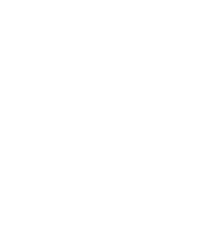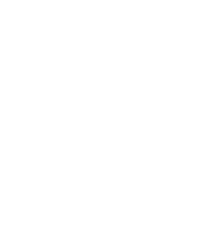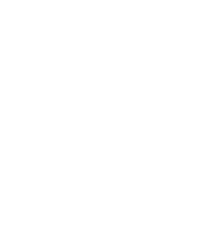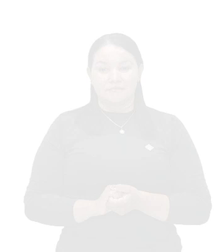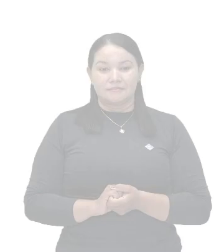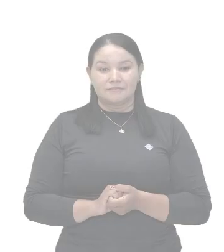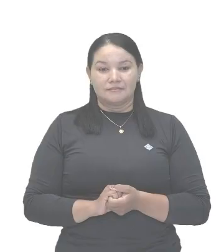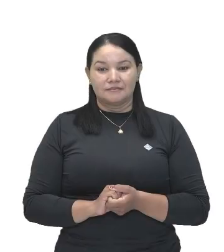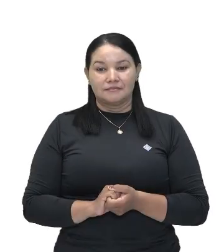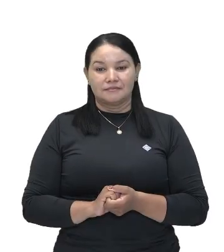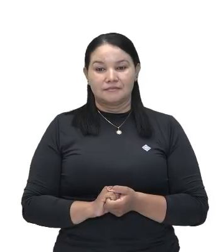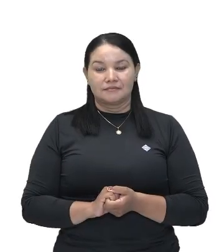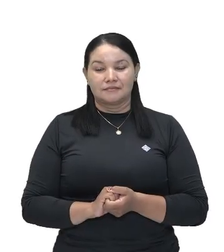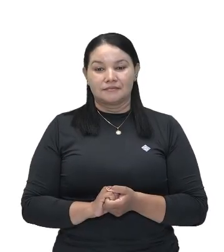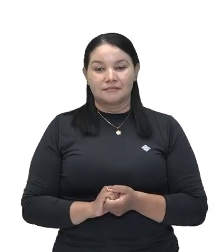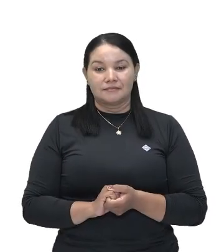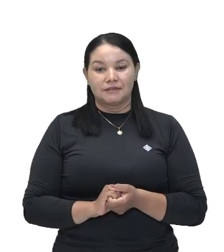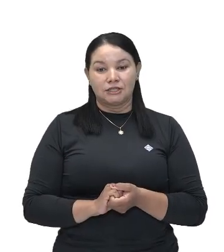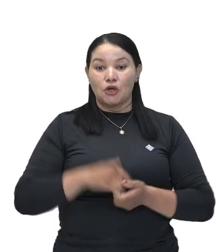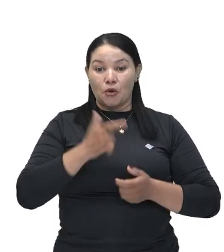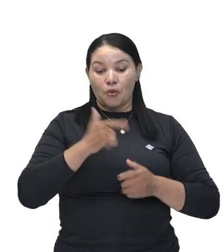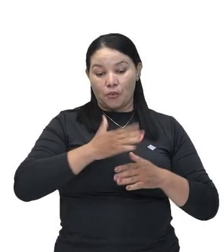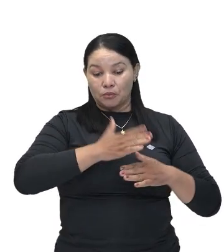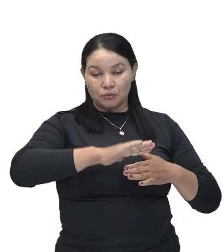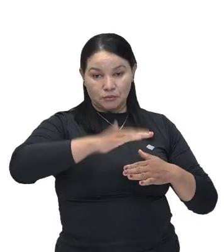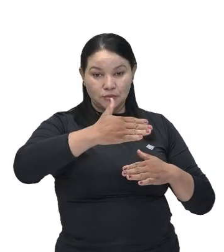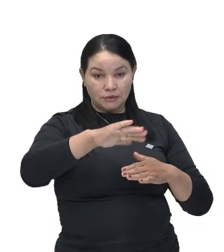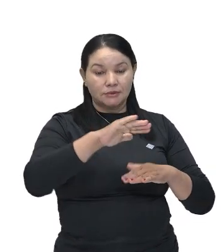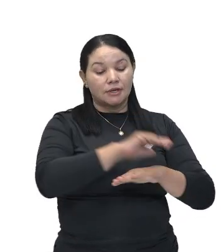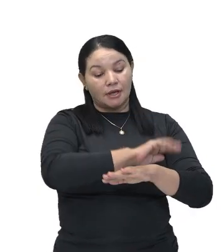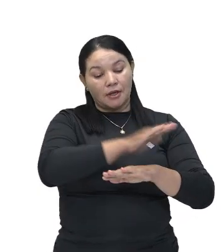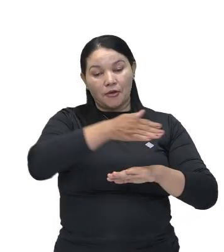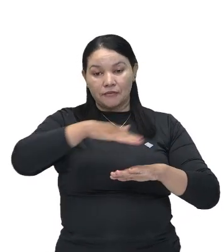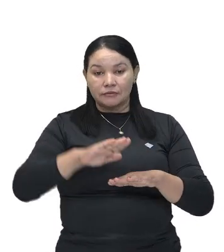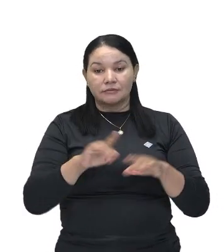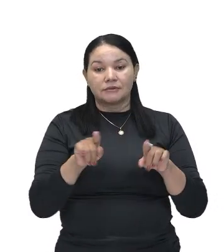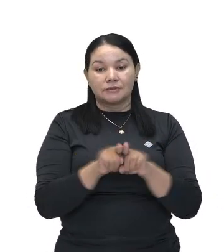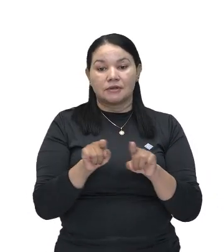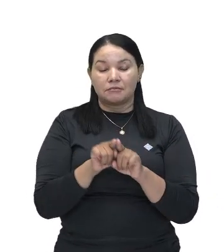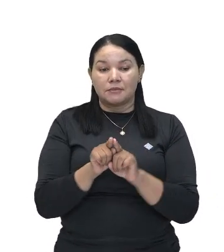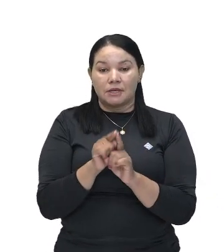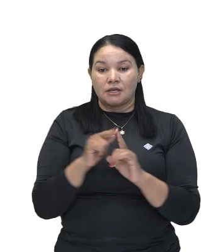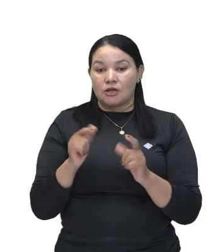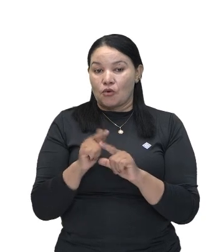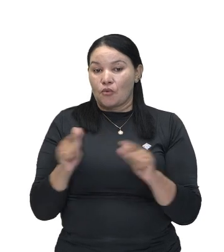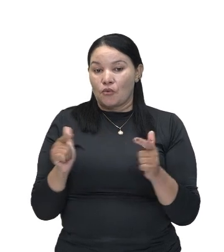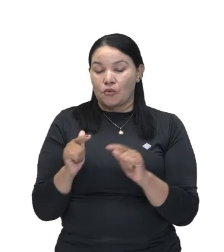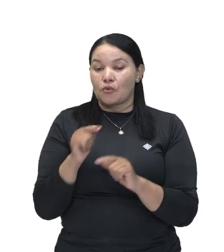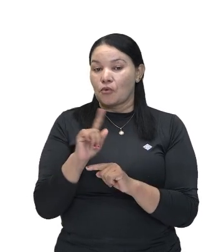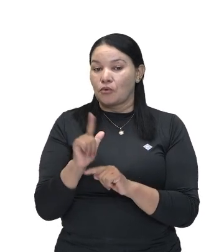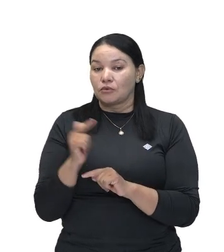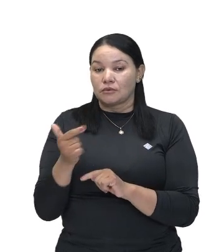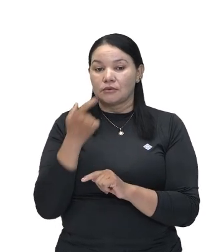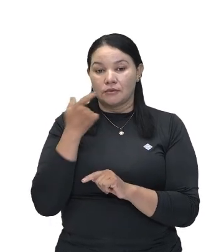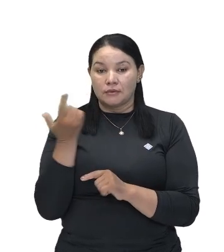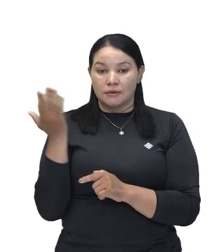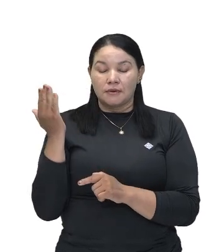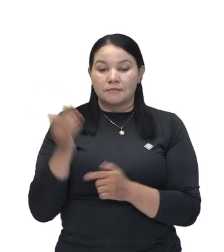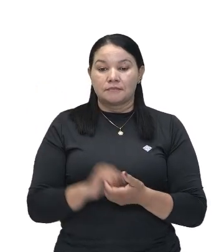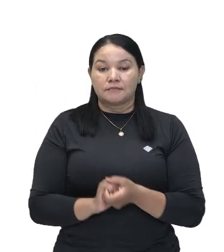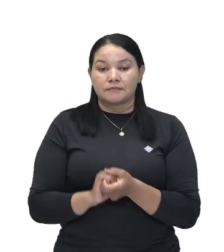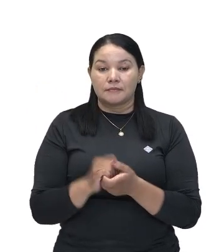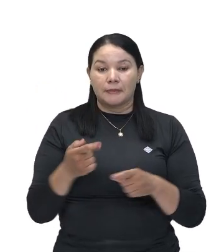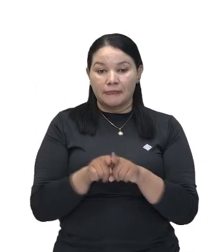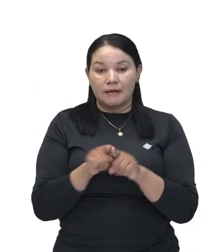natural desse país. Nós temos a Grande Chaco, a Mesopotâmia, os Pampas